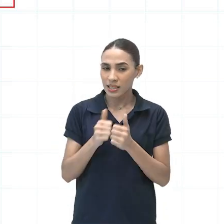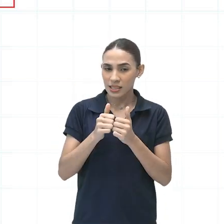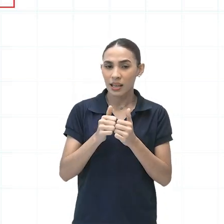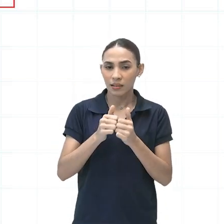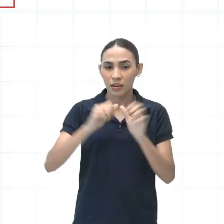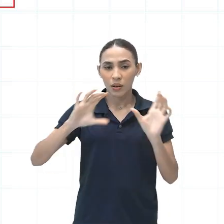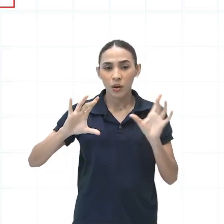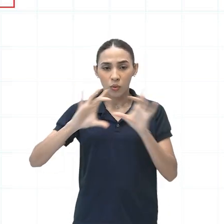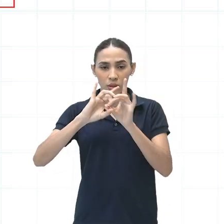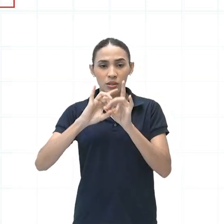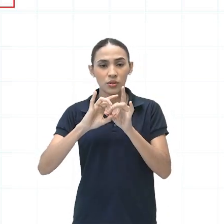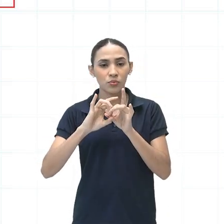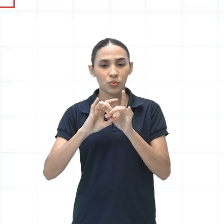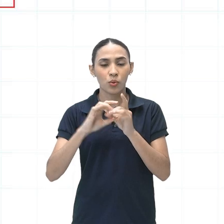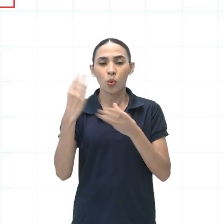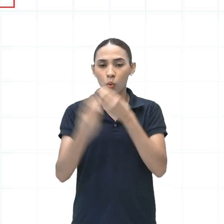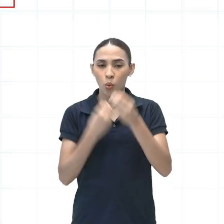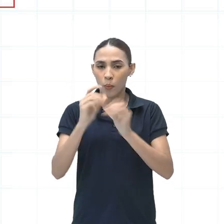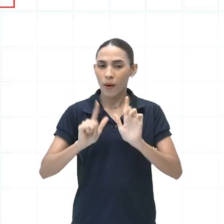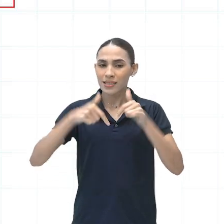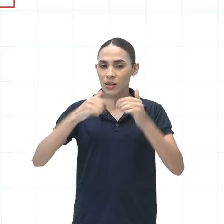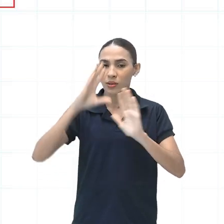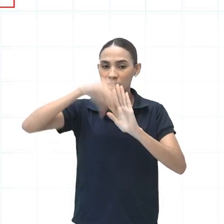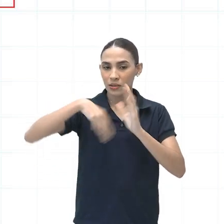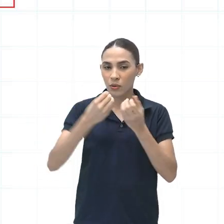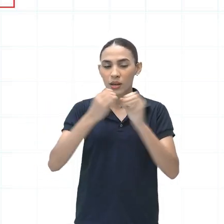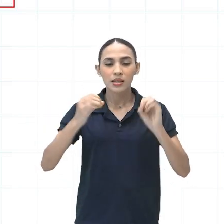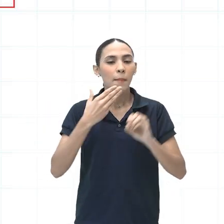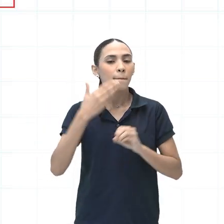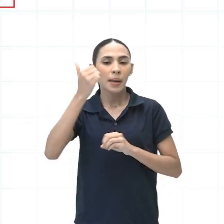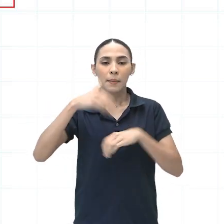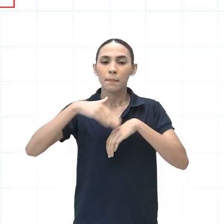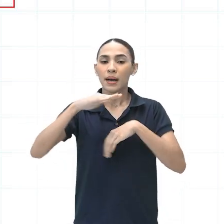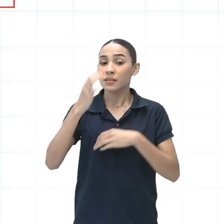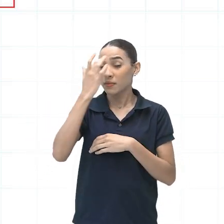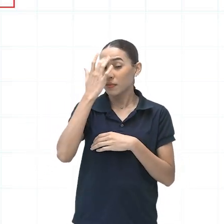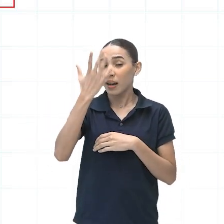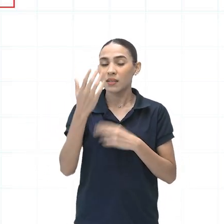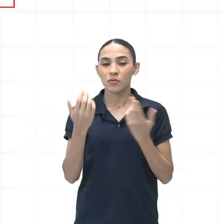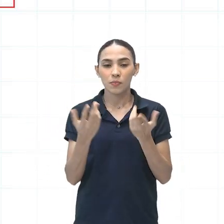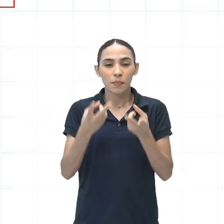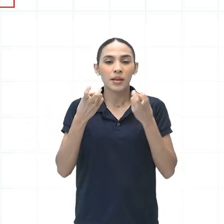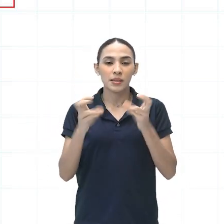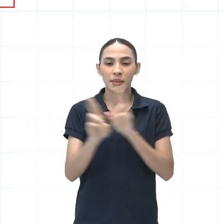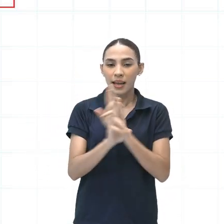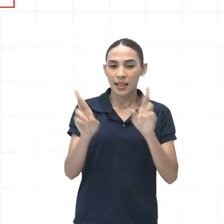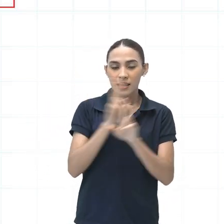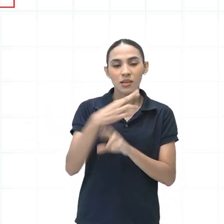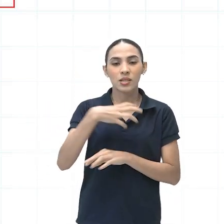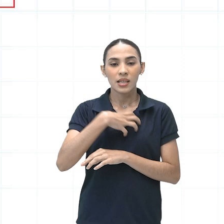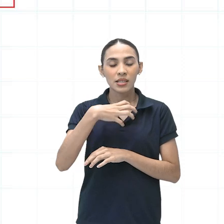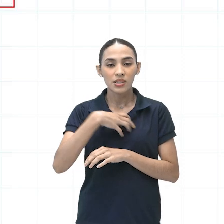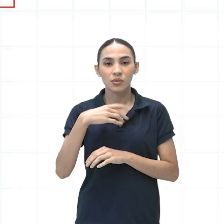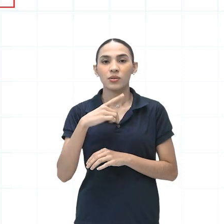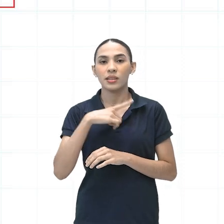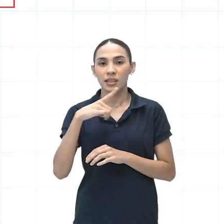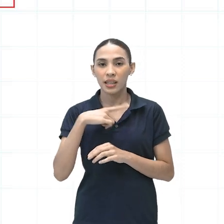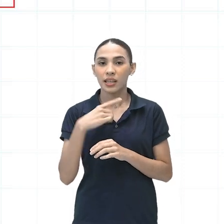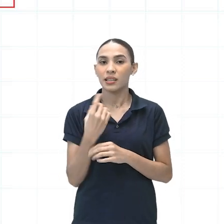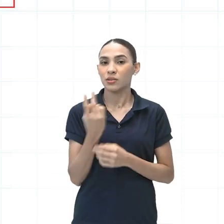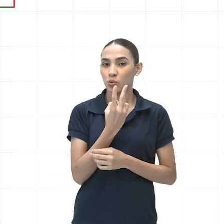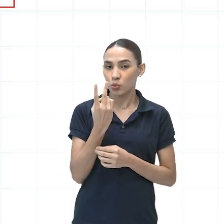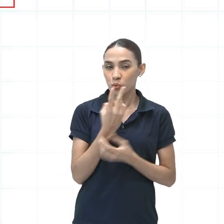conectivos e do sentido que eles promovem, fica bem mais fácil de perceber a relação de sentido que há entre as